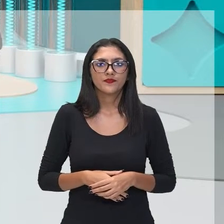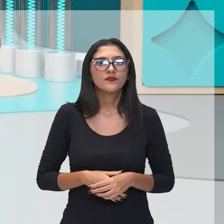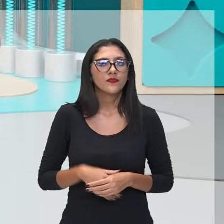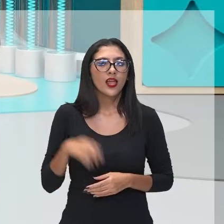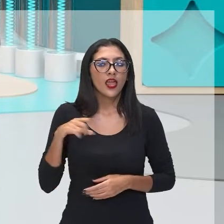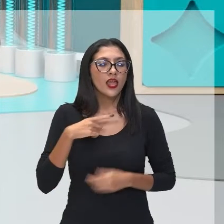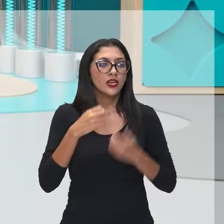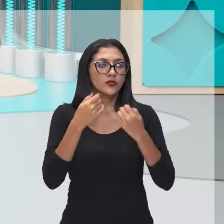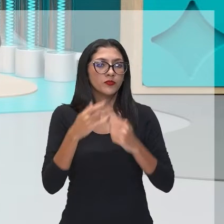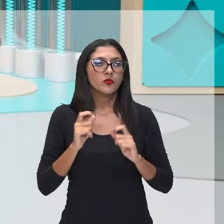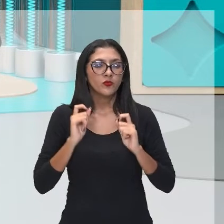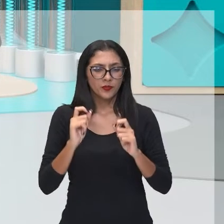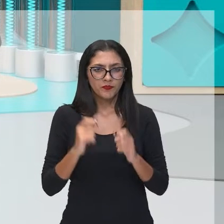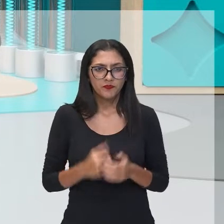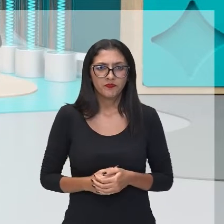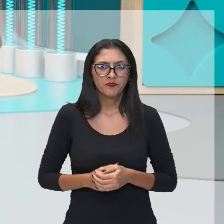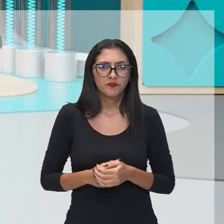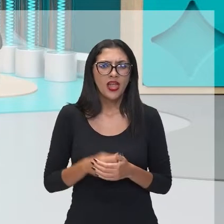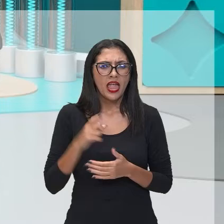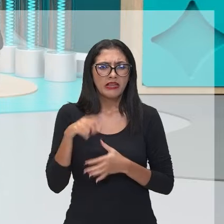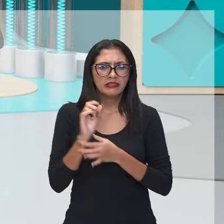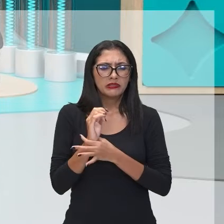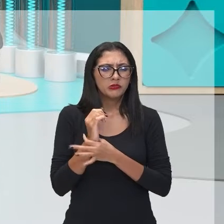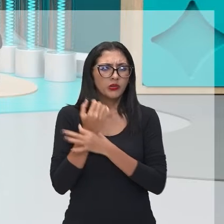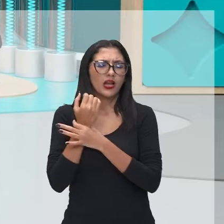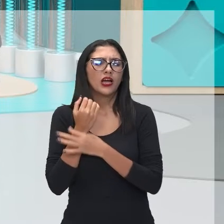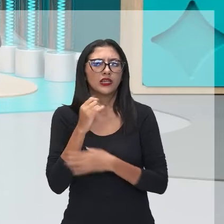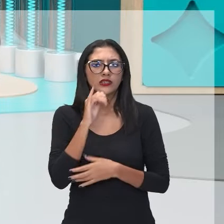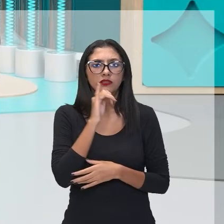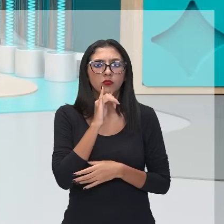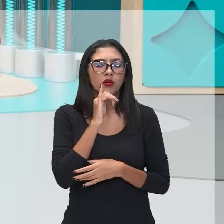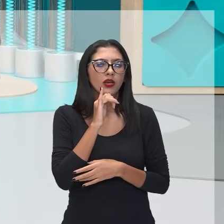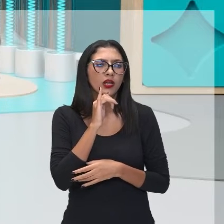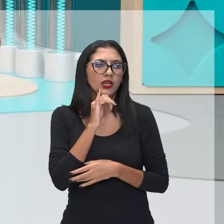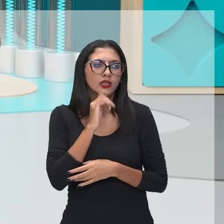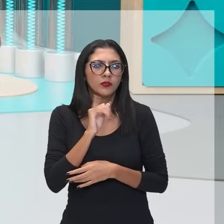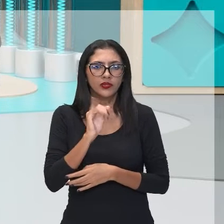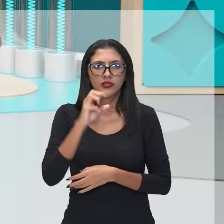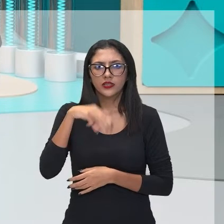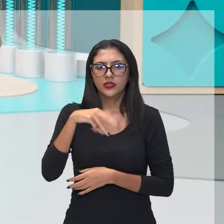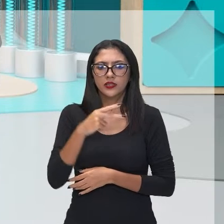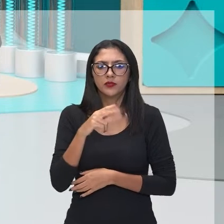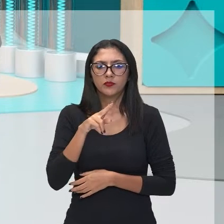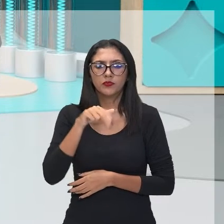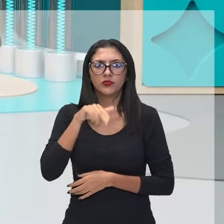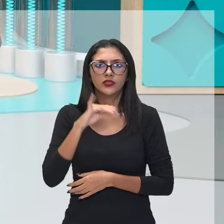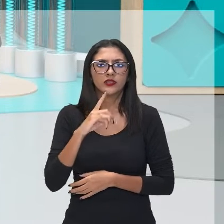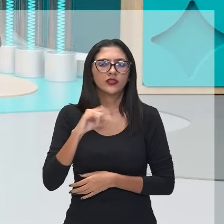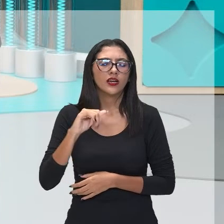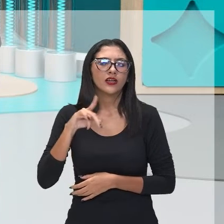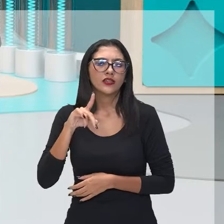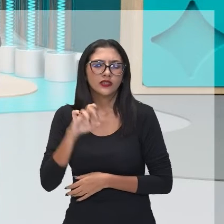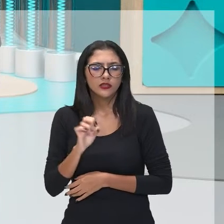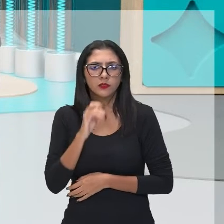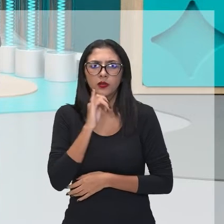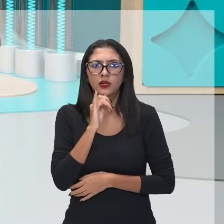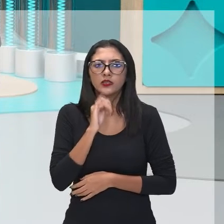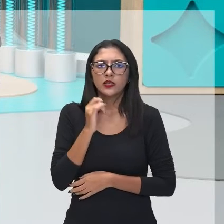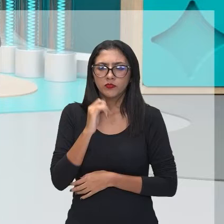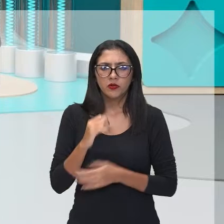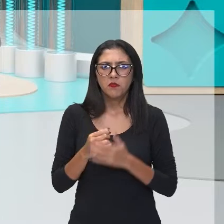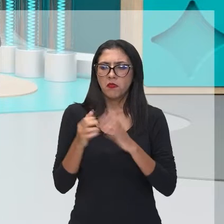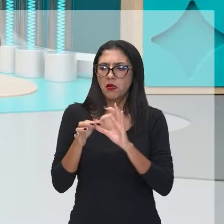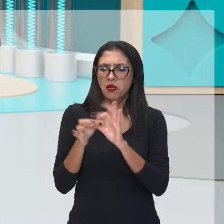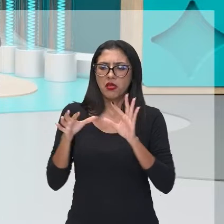essa garantia absoluta de impunibilidade, impunidade, não deixa de ser